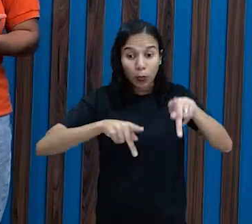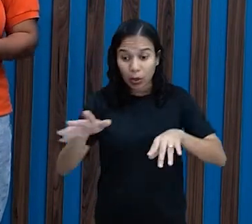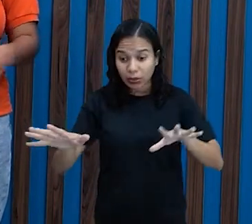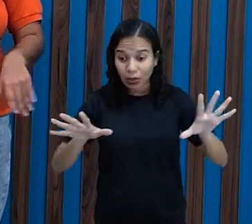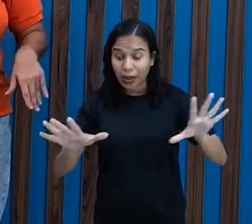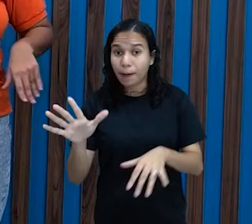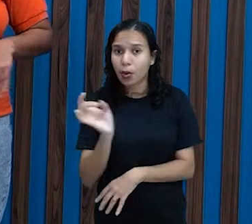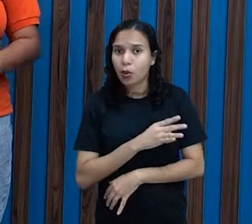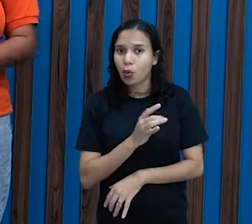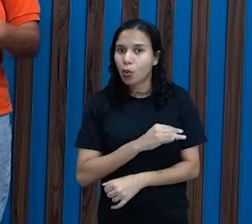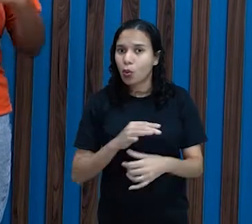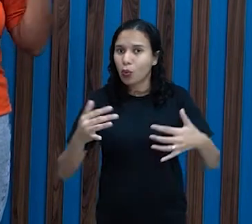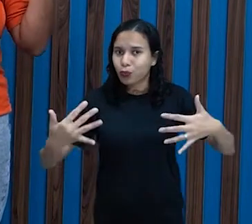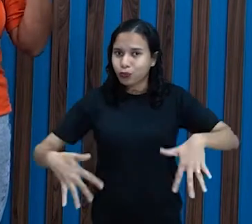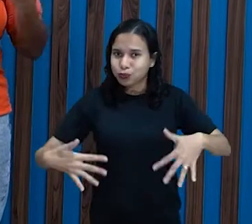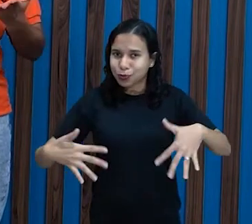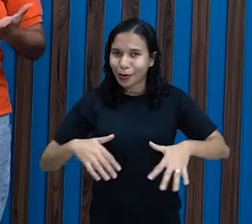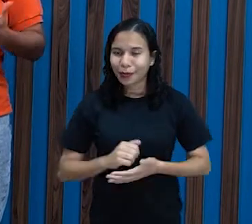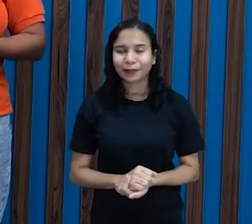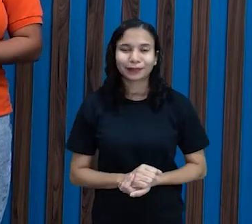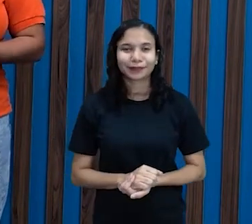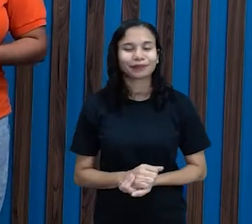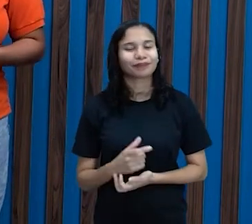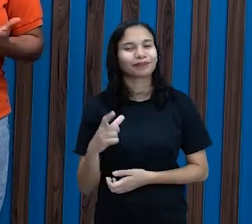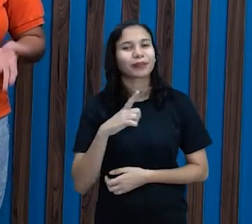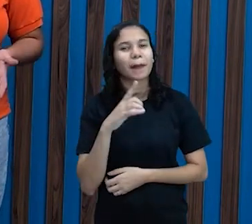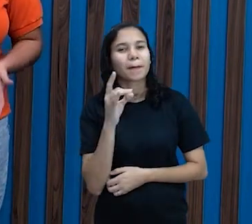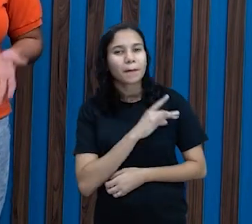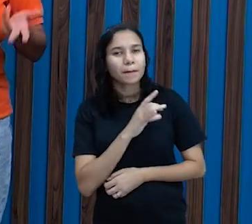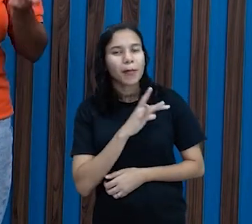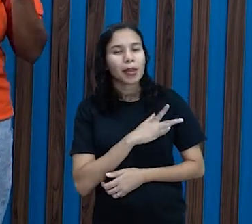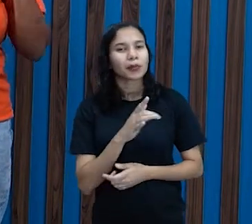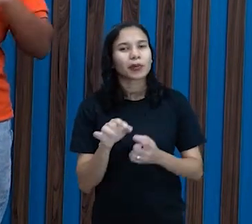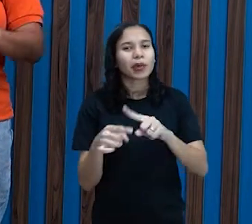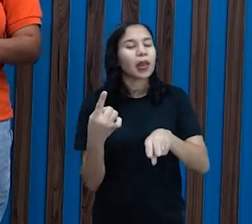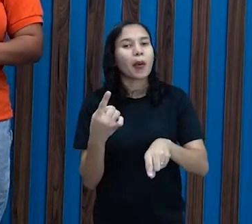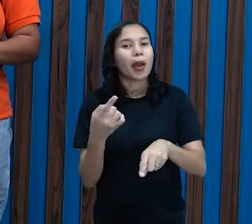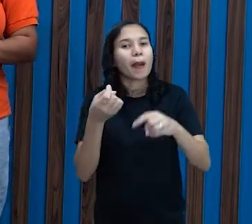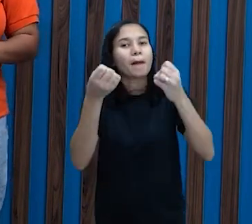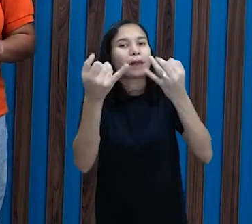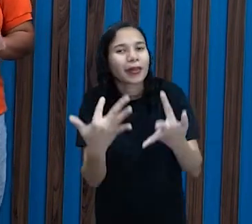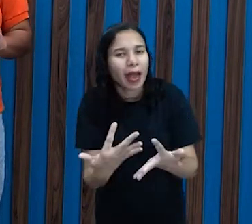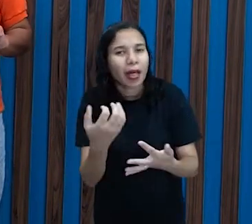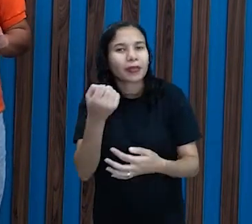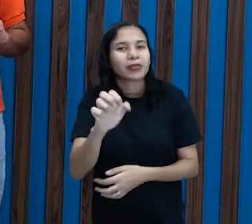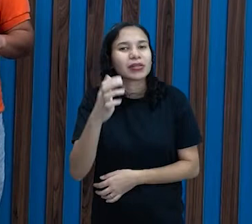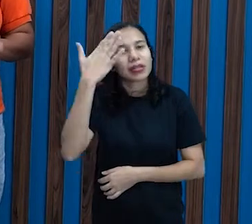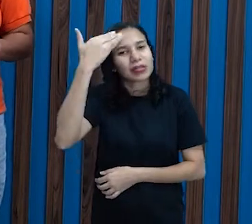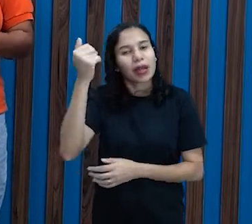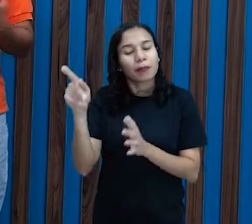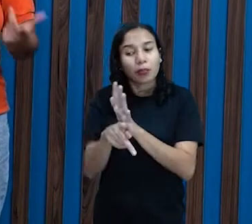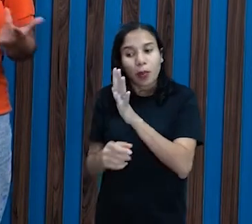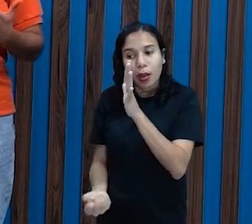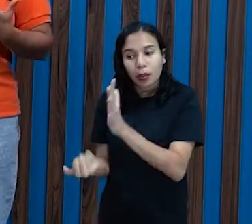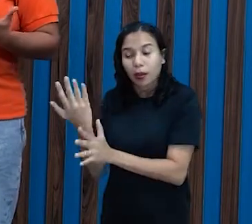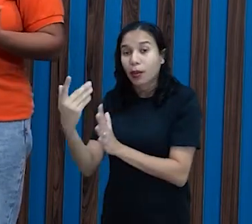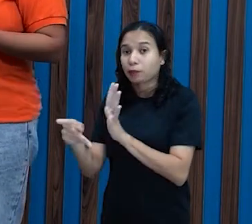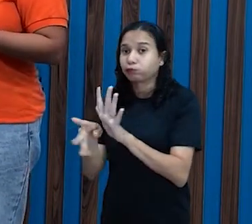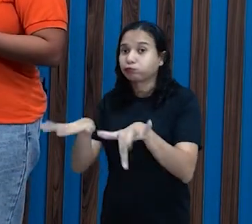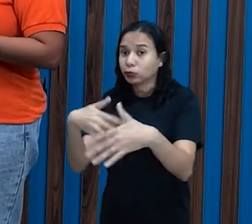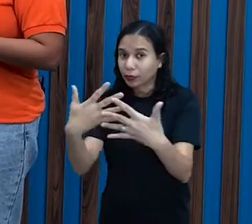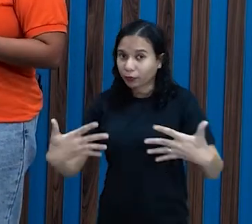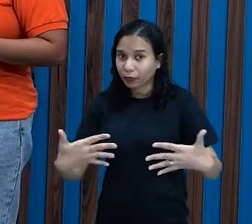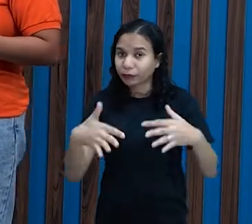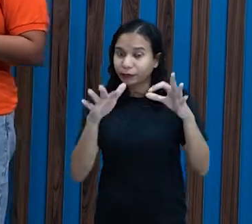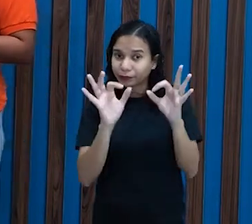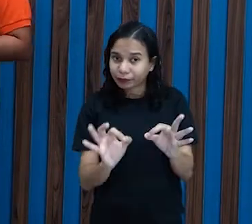pânico. Um pânico que, na verdade, não seria justificado se elas soubessem a origem dos eventos, né?